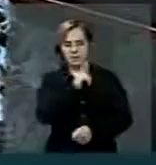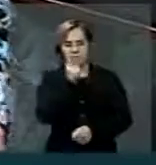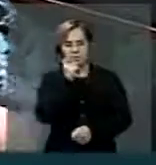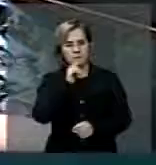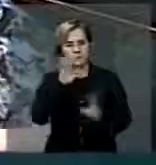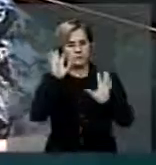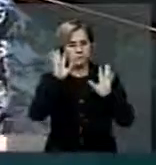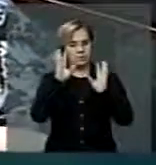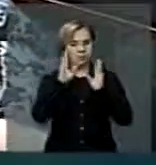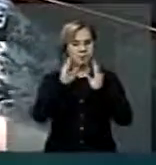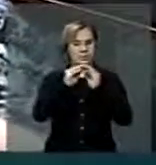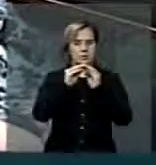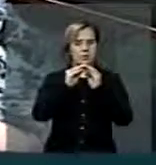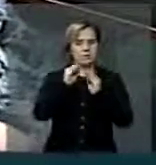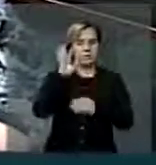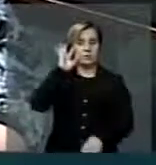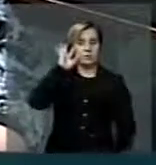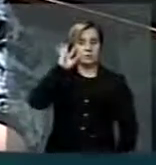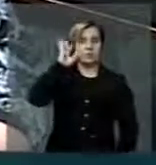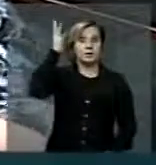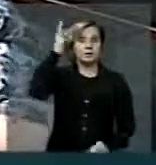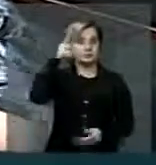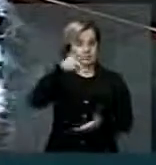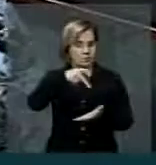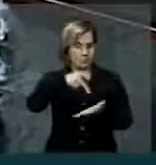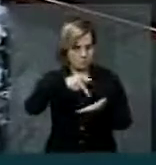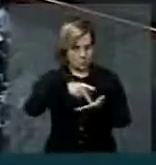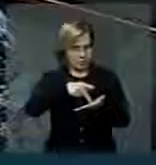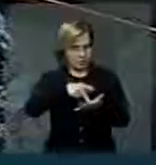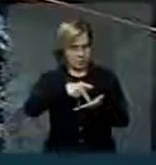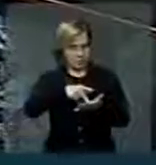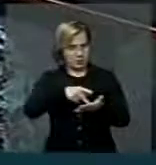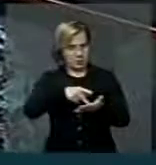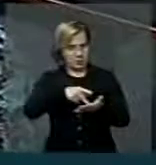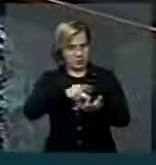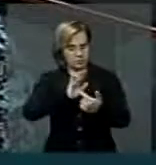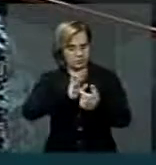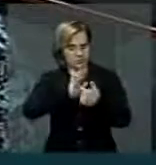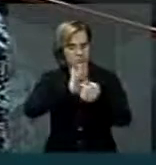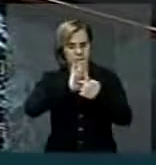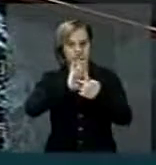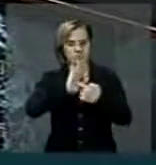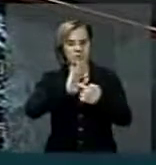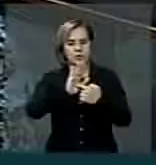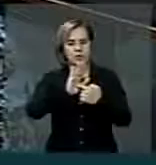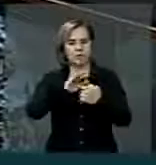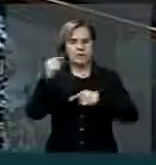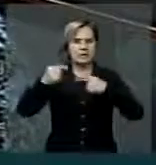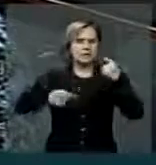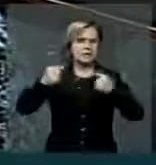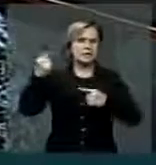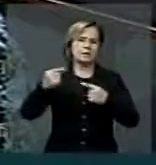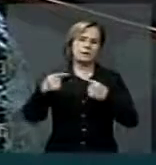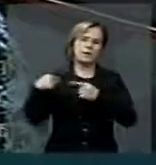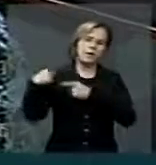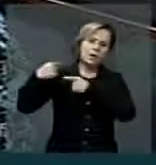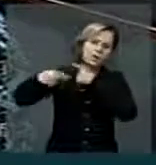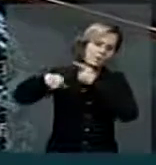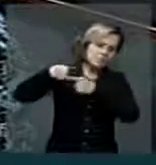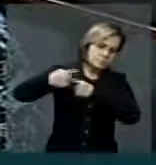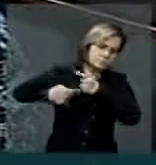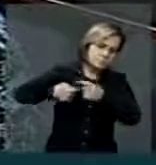a uma decisão que contemple de fato e que expresse de fato esse longo debate que se faz. Eu acho